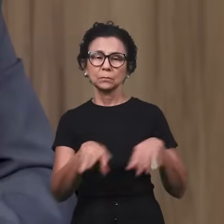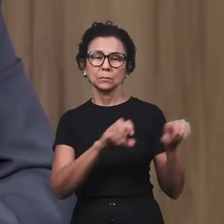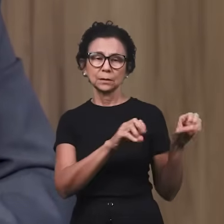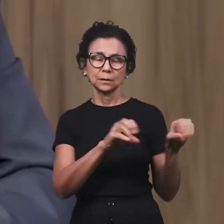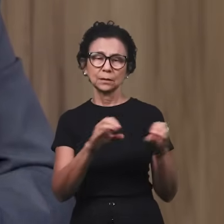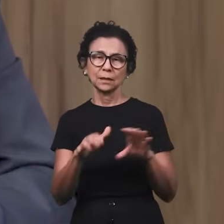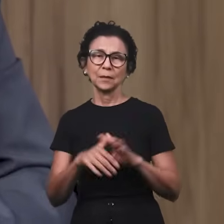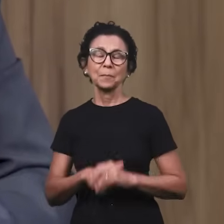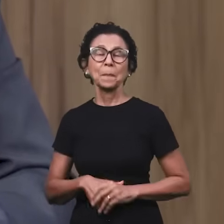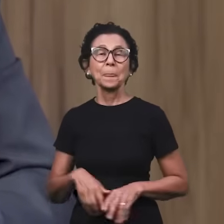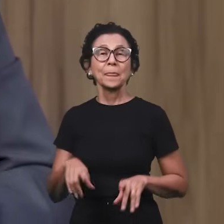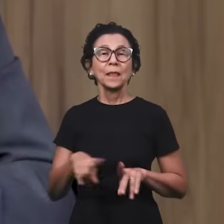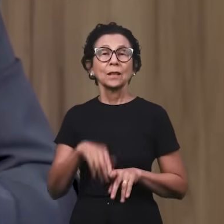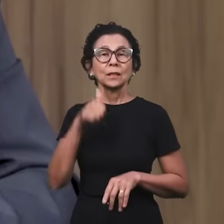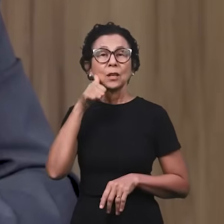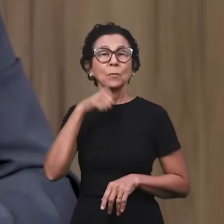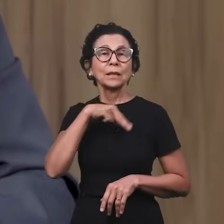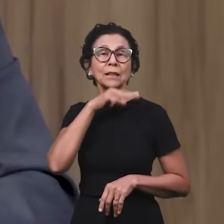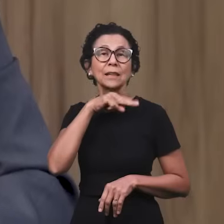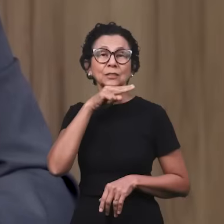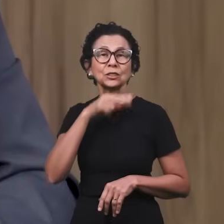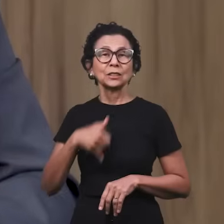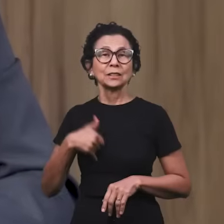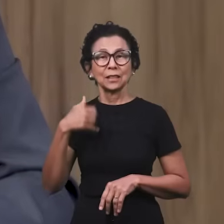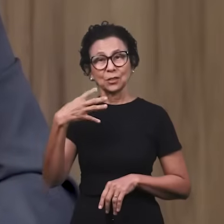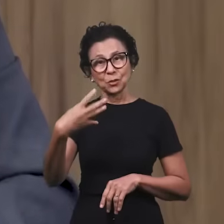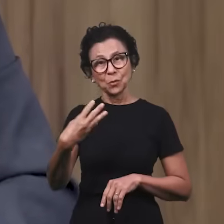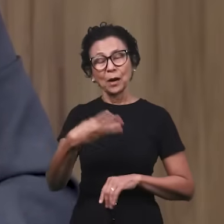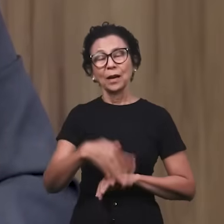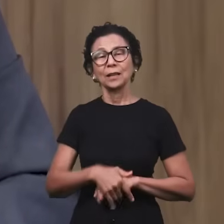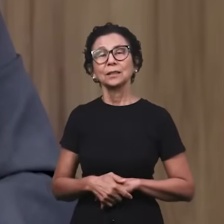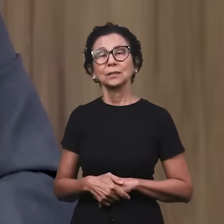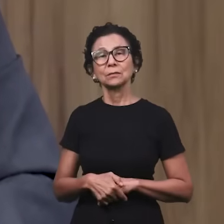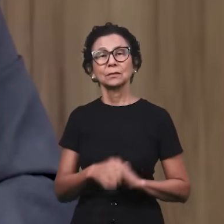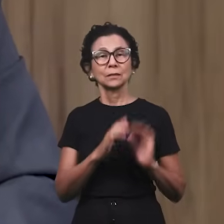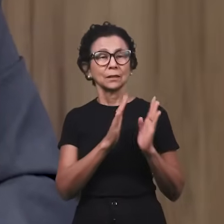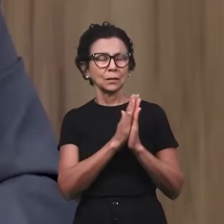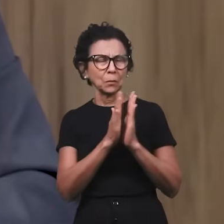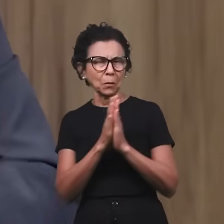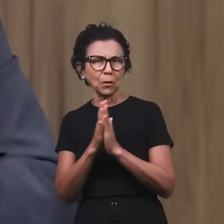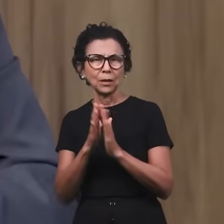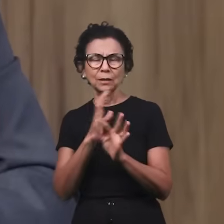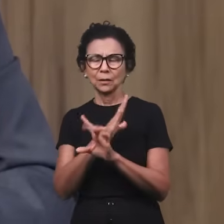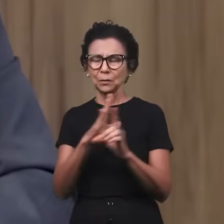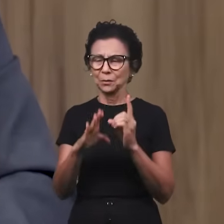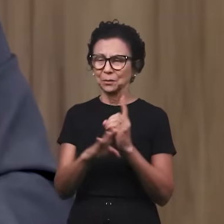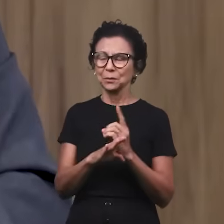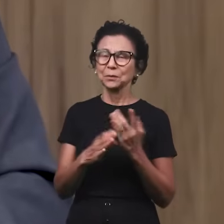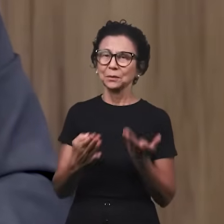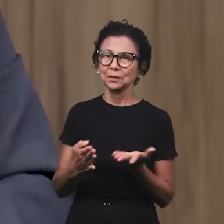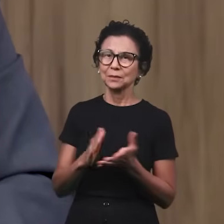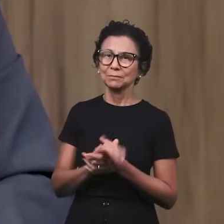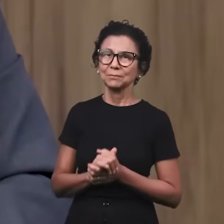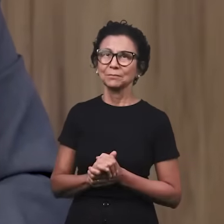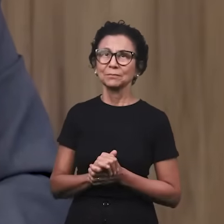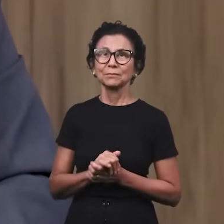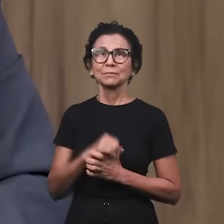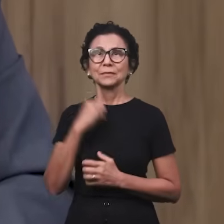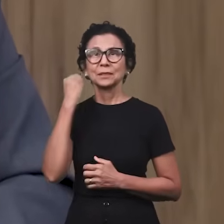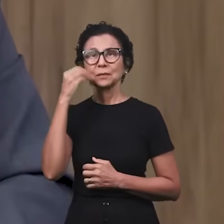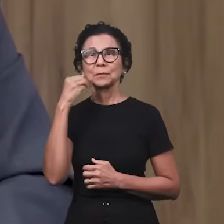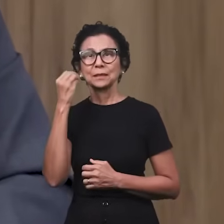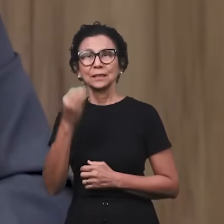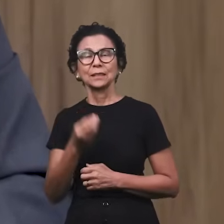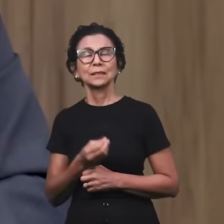sempre orar, né? Tem 4 anos, mas ela quer orar, né? Todo culto ela quer orar. Então é uma herança que a gente vai transmitindo, né? Essa foi a